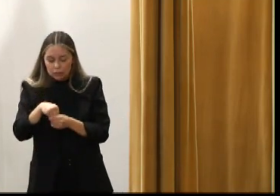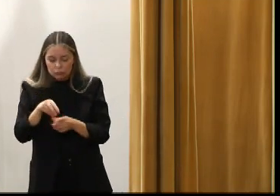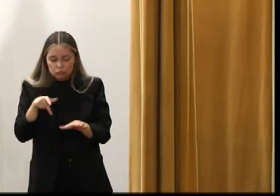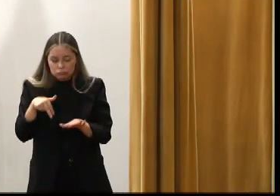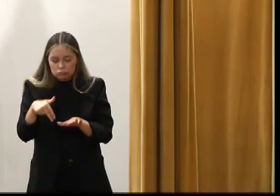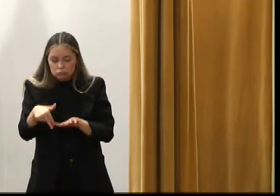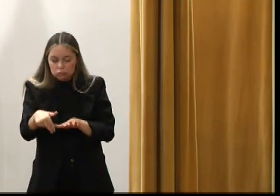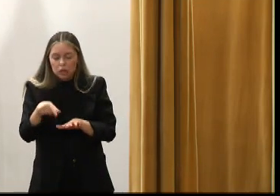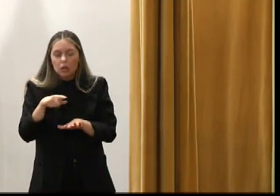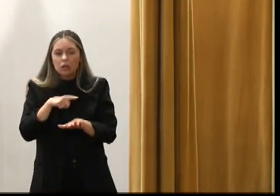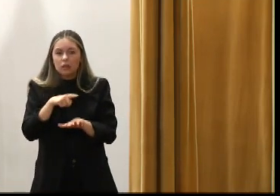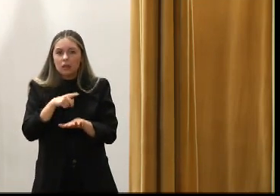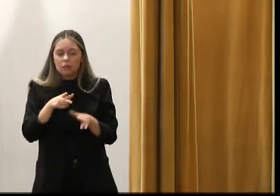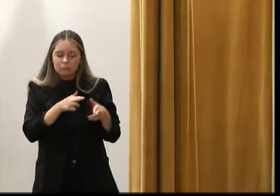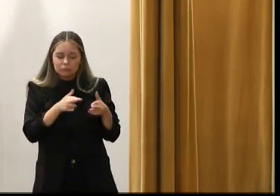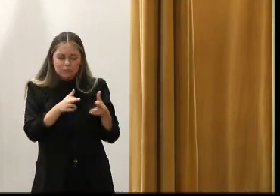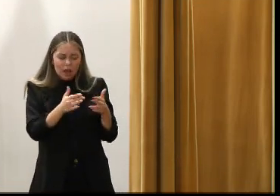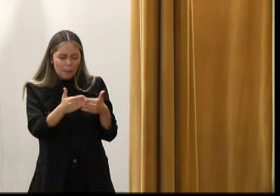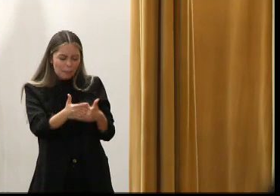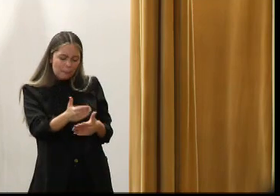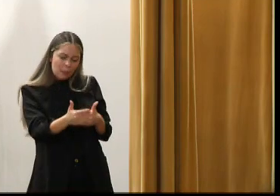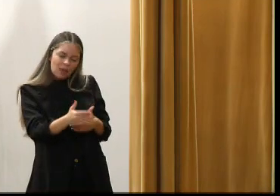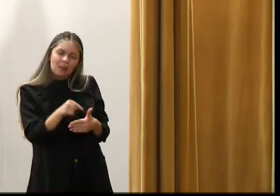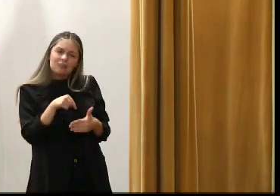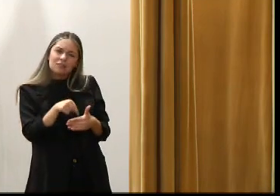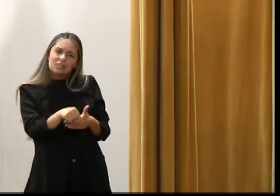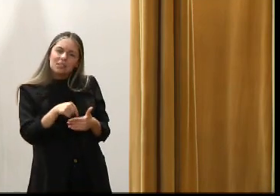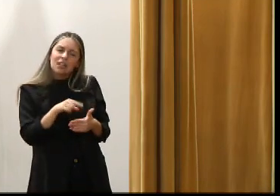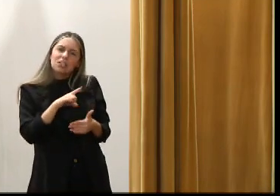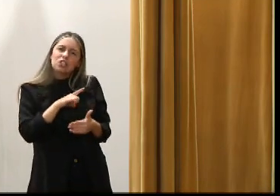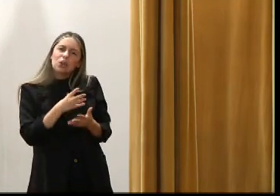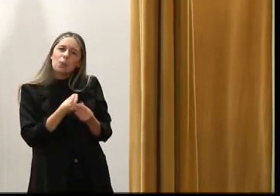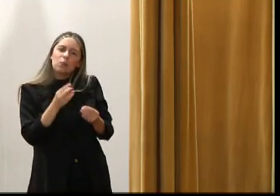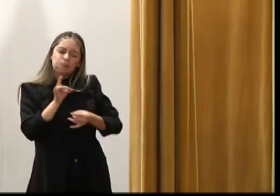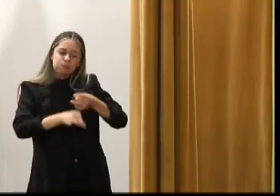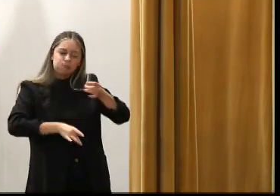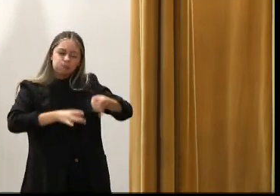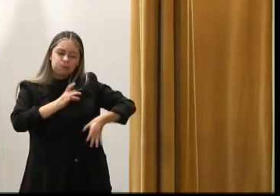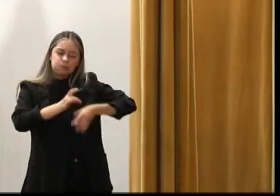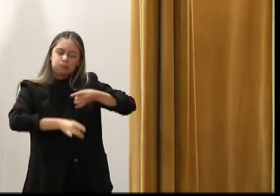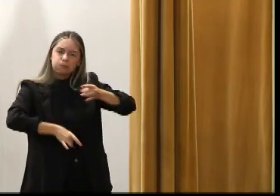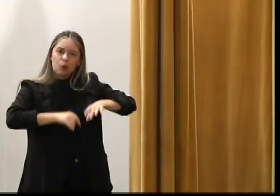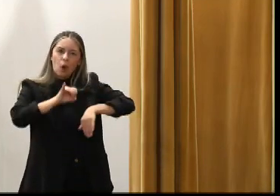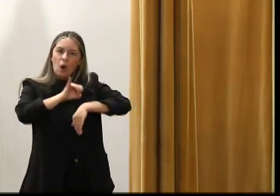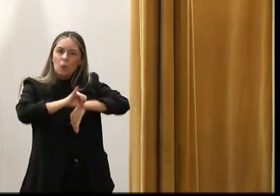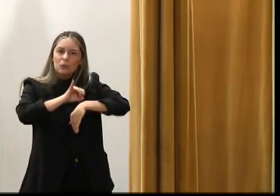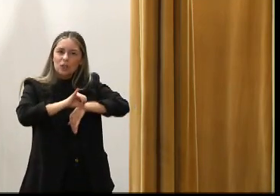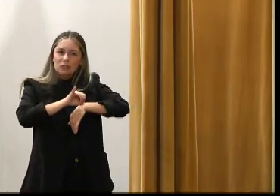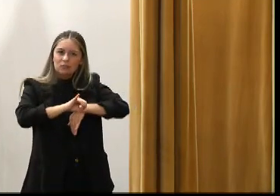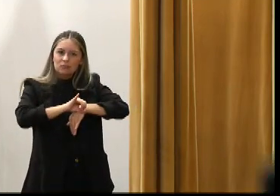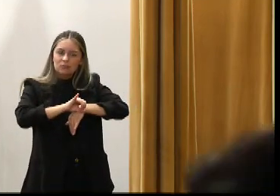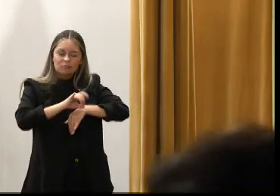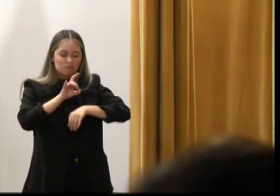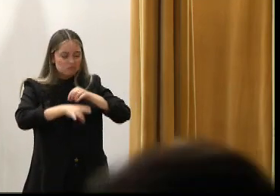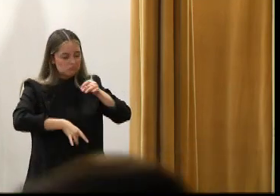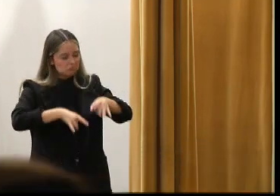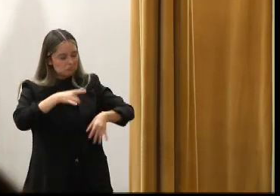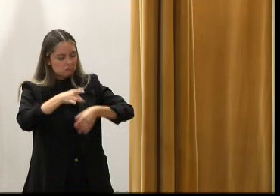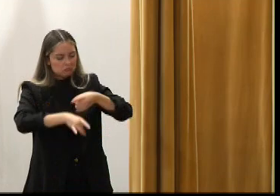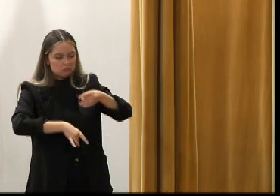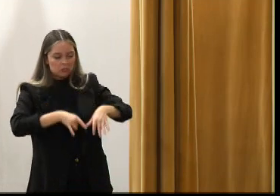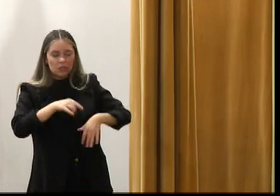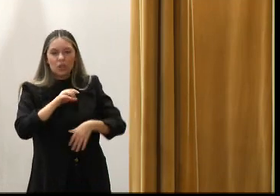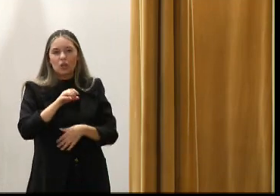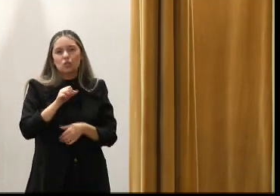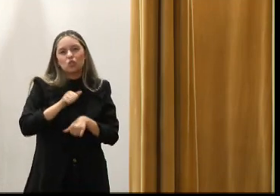e estava passando num trecho e tinha um monte de resíduo sólido lançado dentro do arroio. Eram